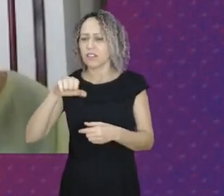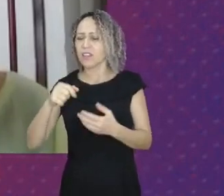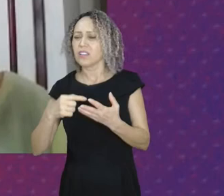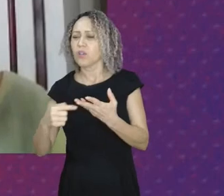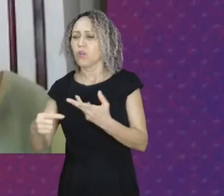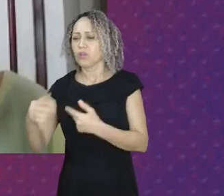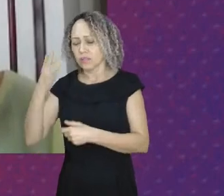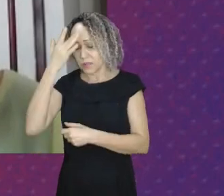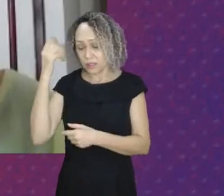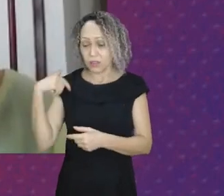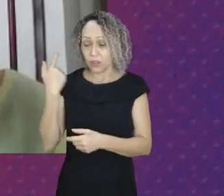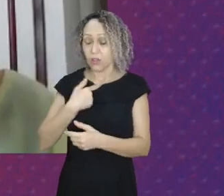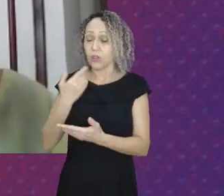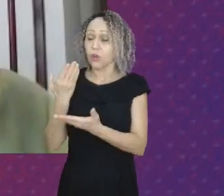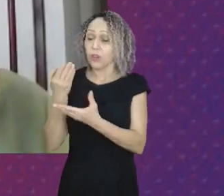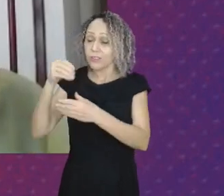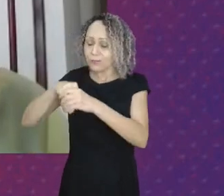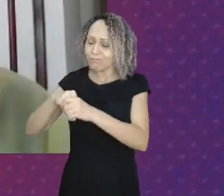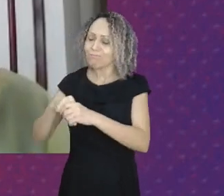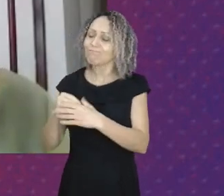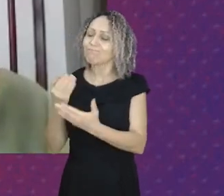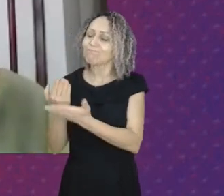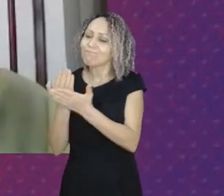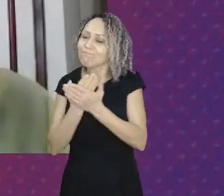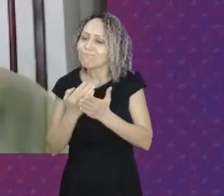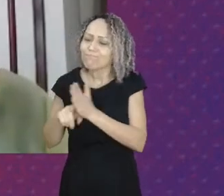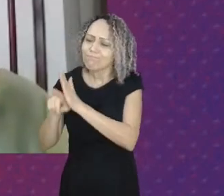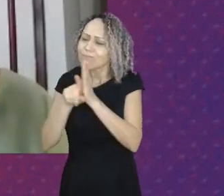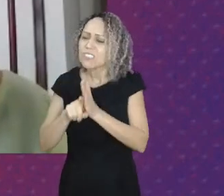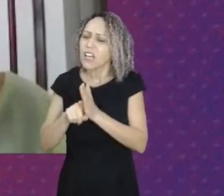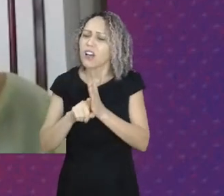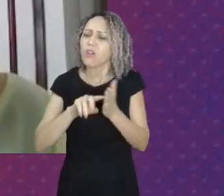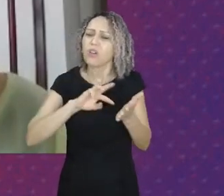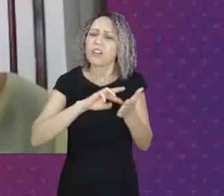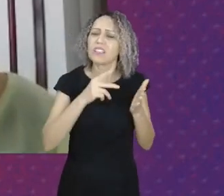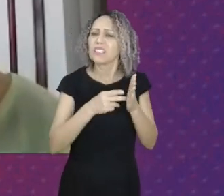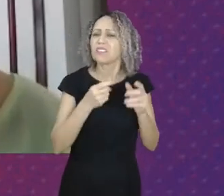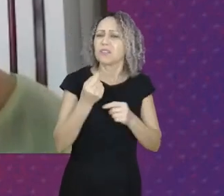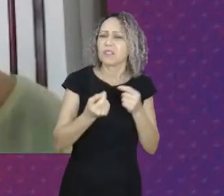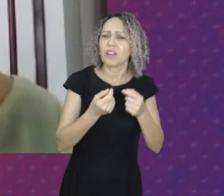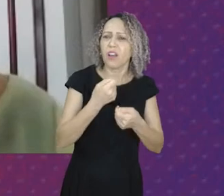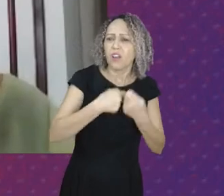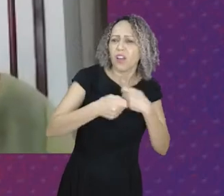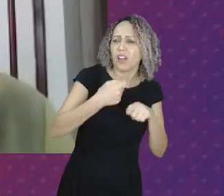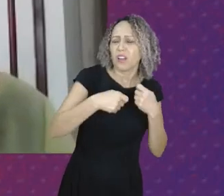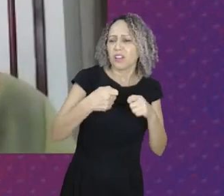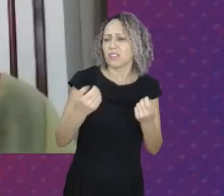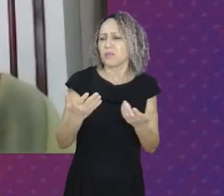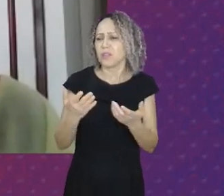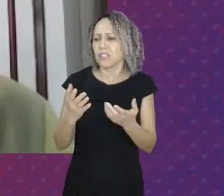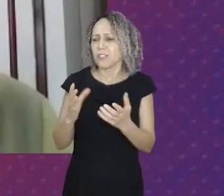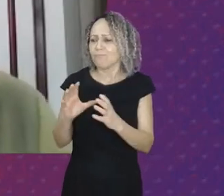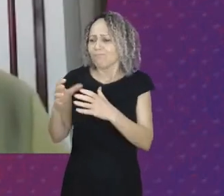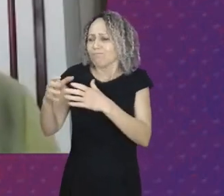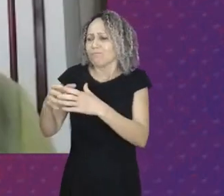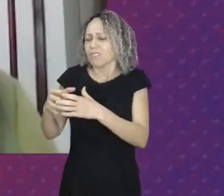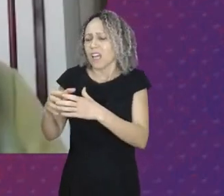nós analisamos o significado da caderneta aplicada junto a 299 mulheres. E